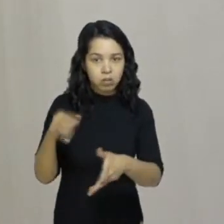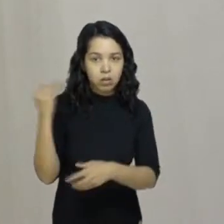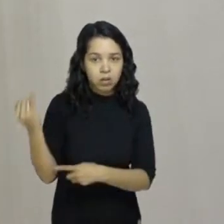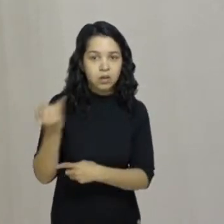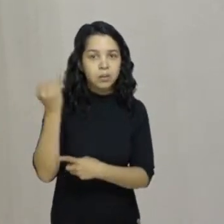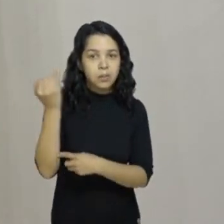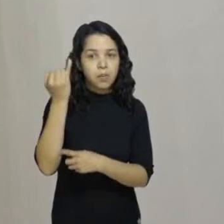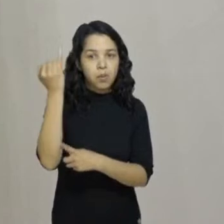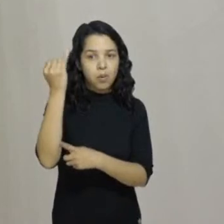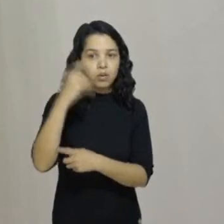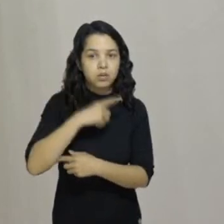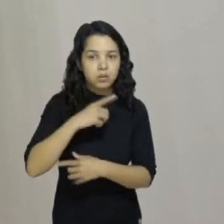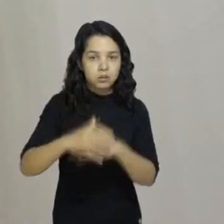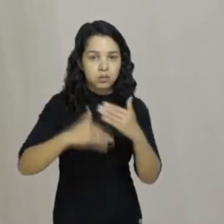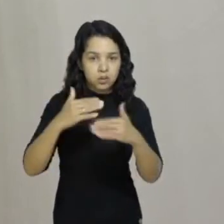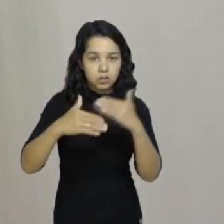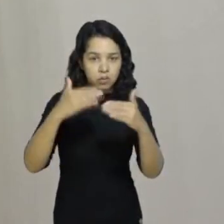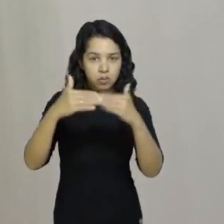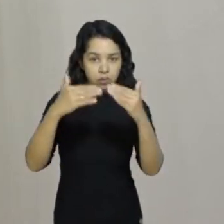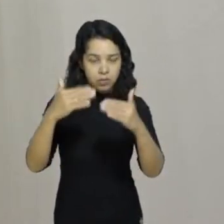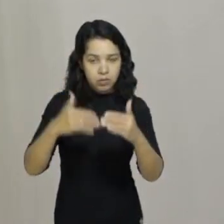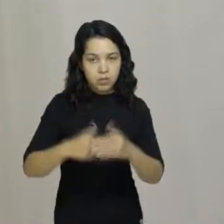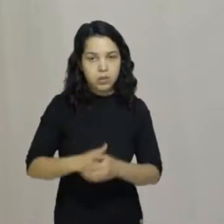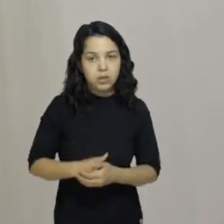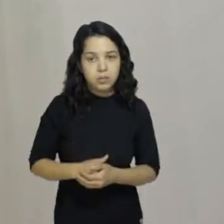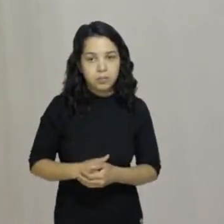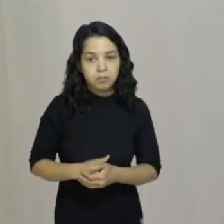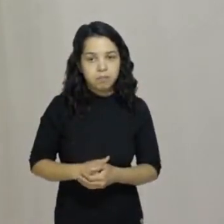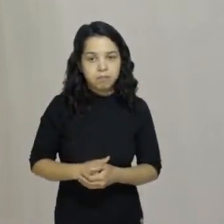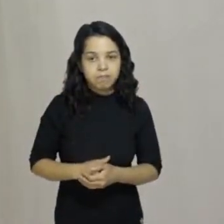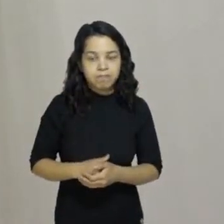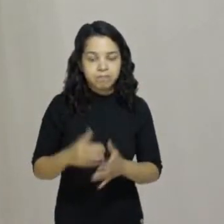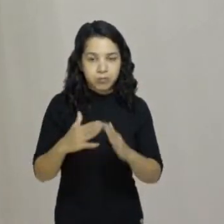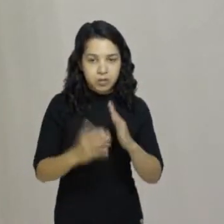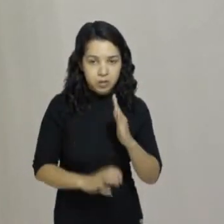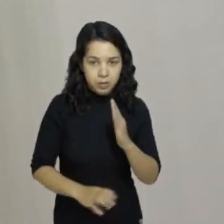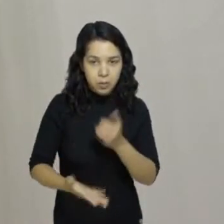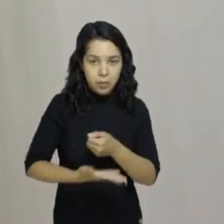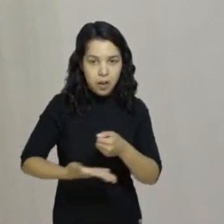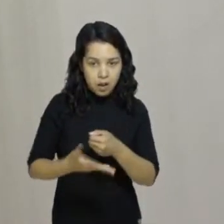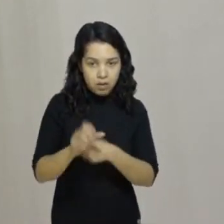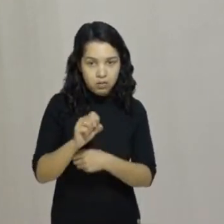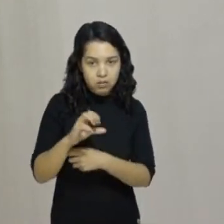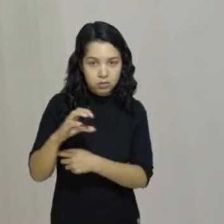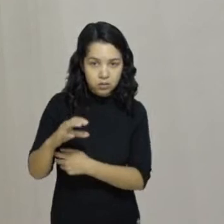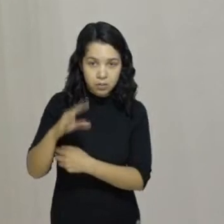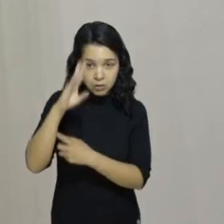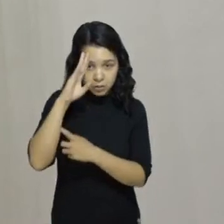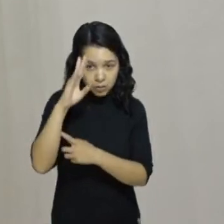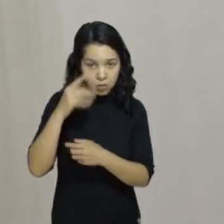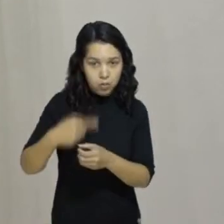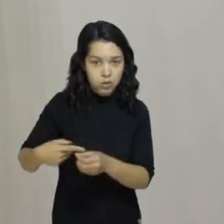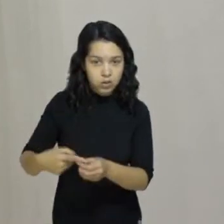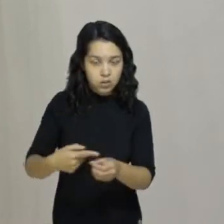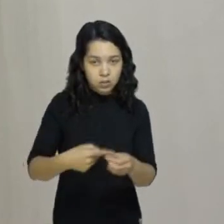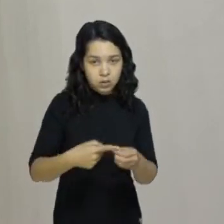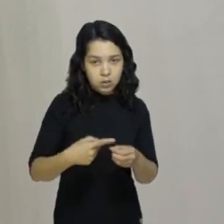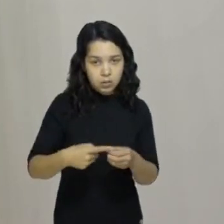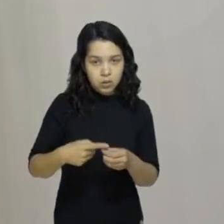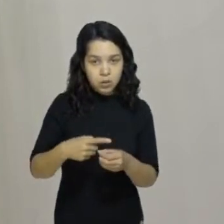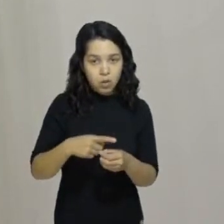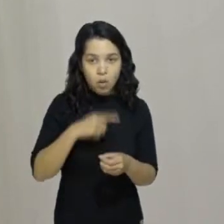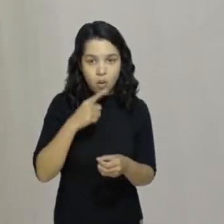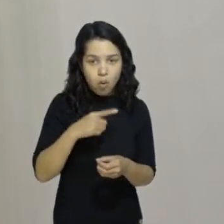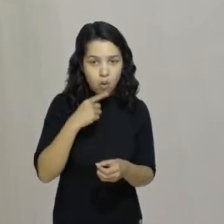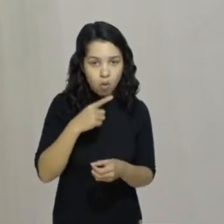o desenvolvimento do saneamento básico de Santa Catarina Principalmente nos municípios que não tem capacidade de